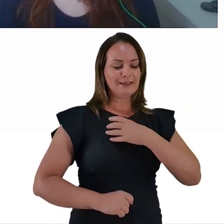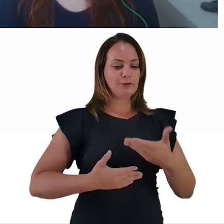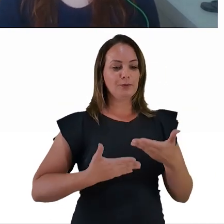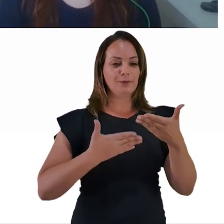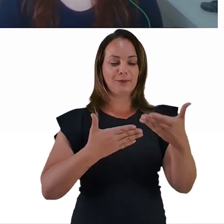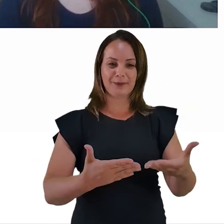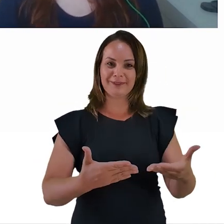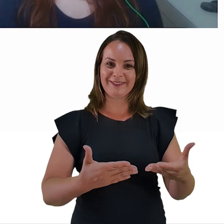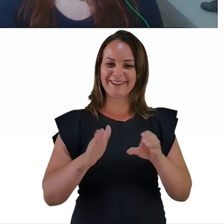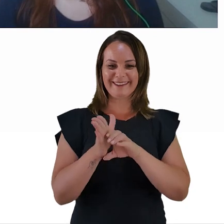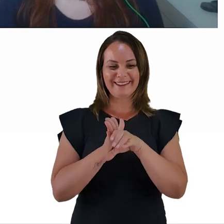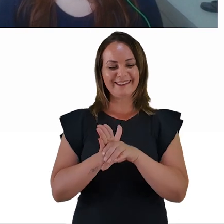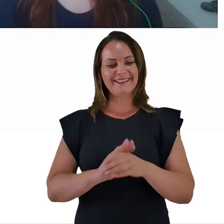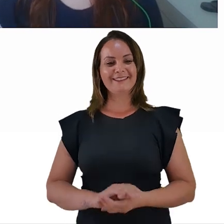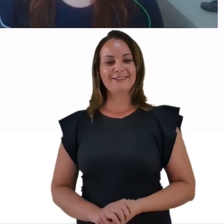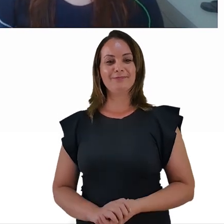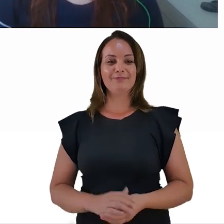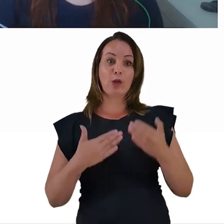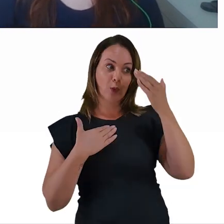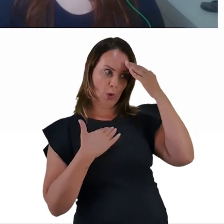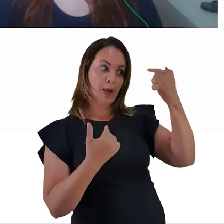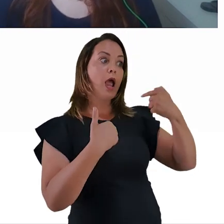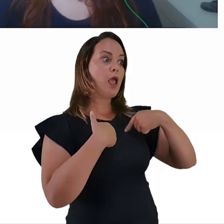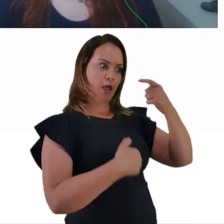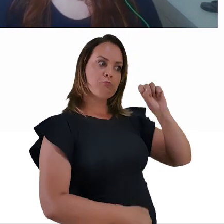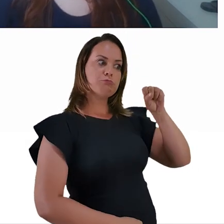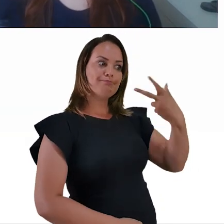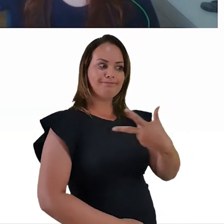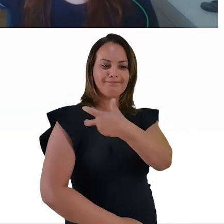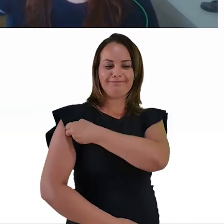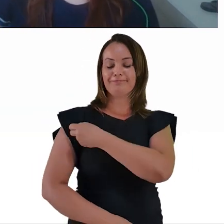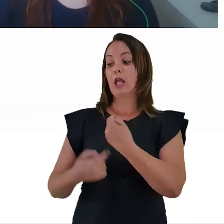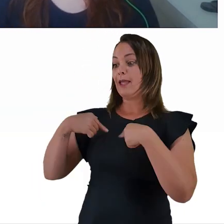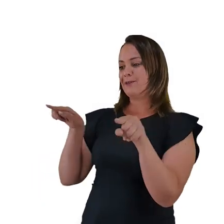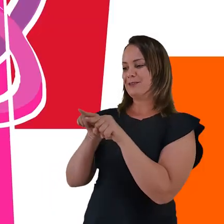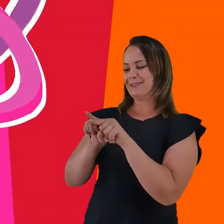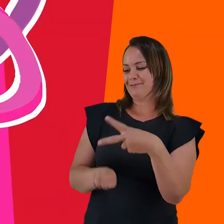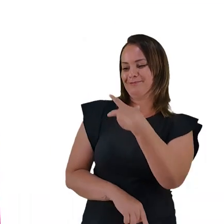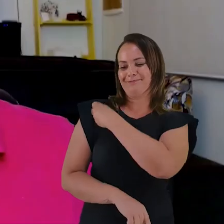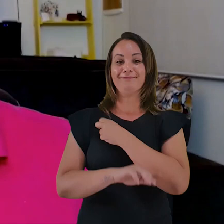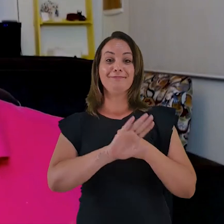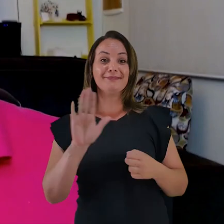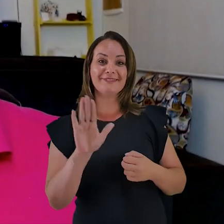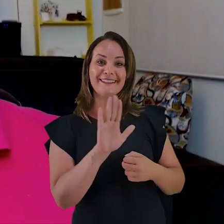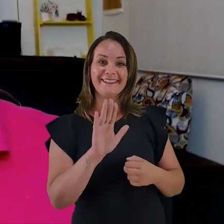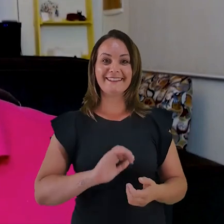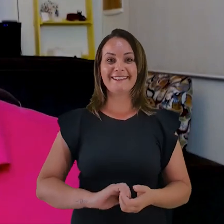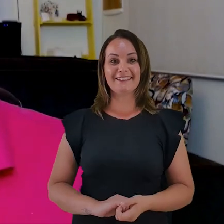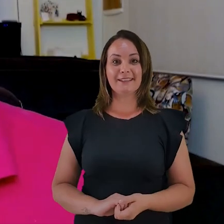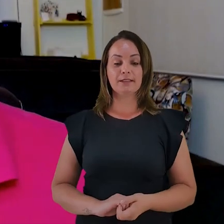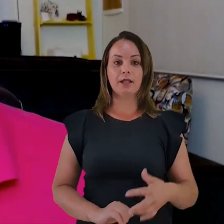ciência. Muito obrigado e eu vou tomar vacina, viu, Mel? Até mais. Eu também vou. Tchau, tchau. A vacina